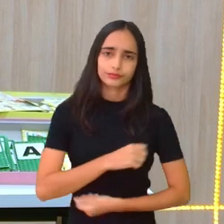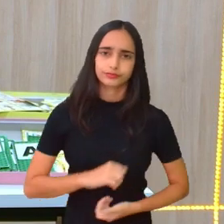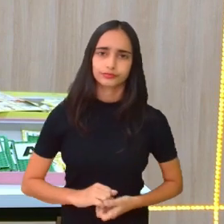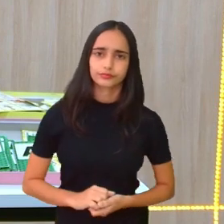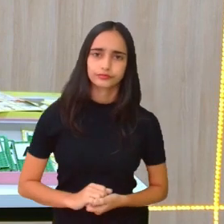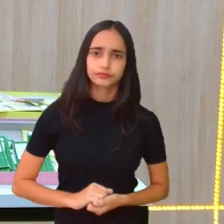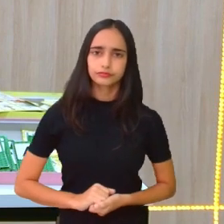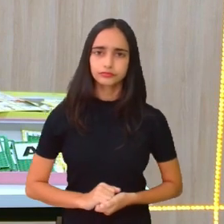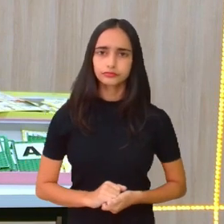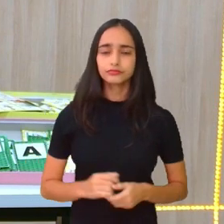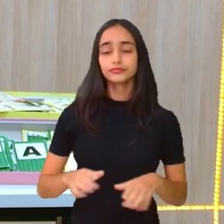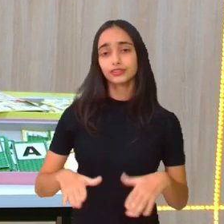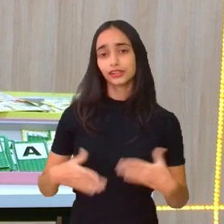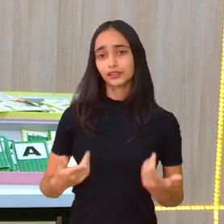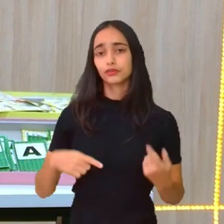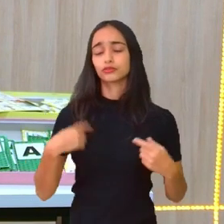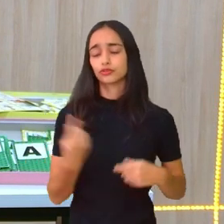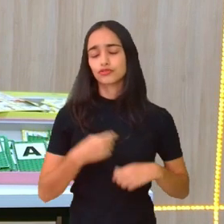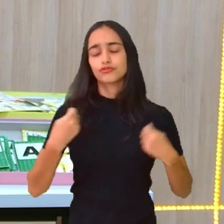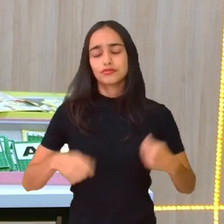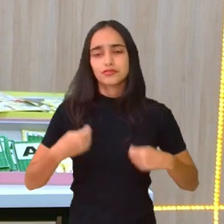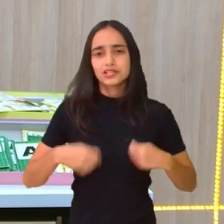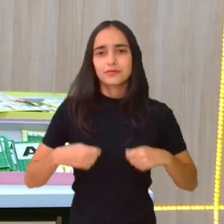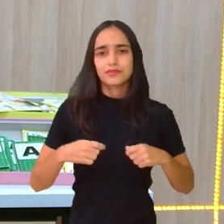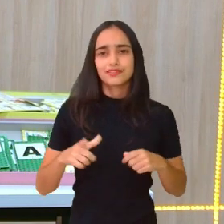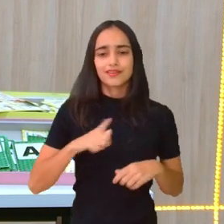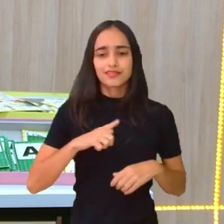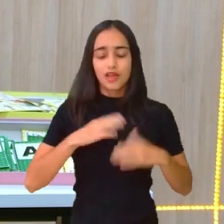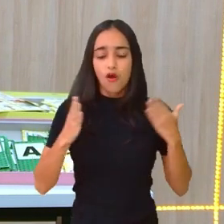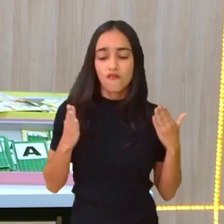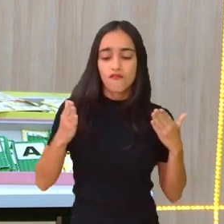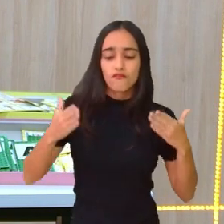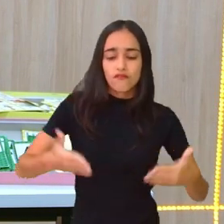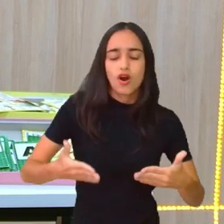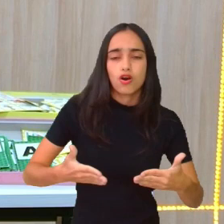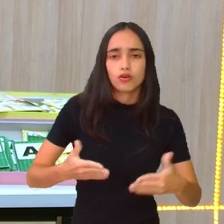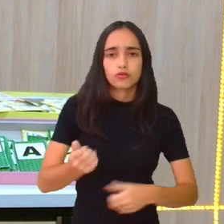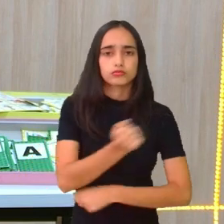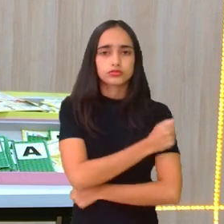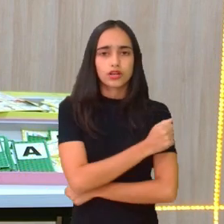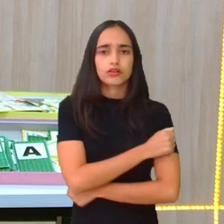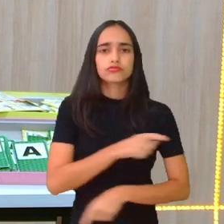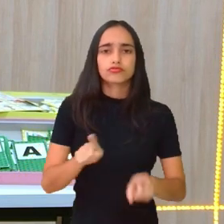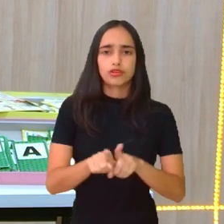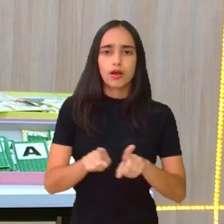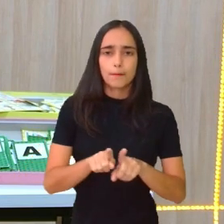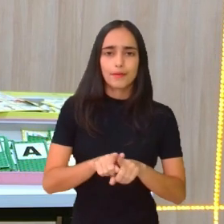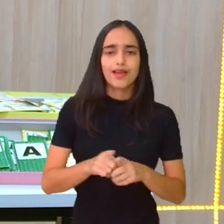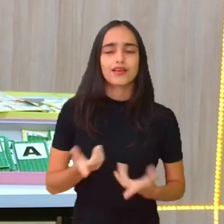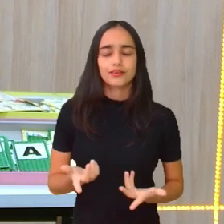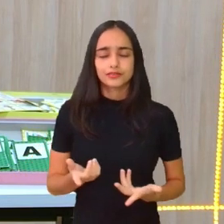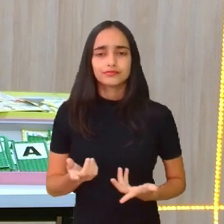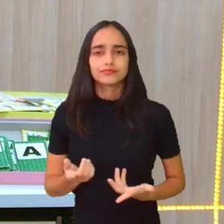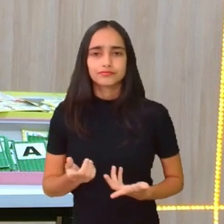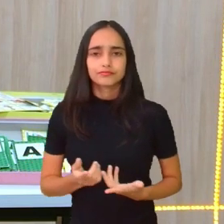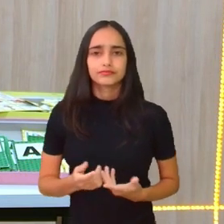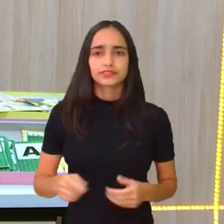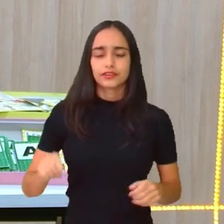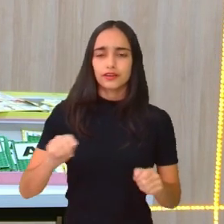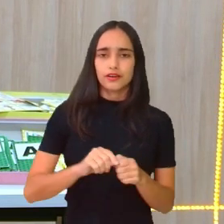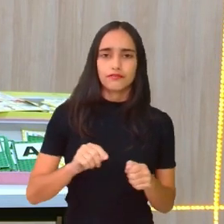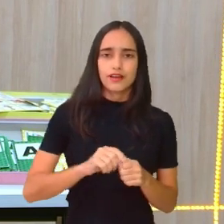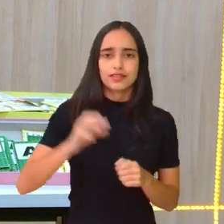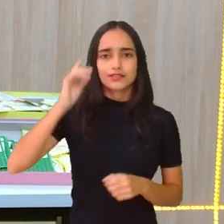integral para os transtornos de aprendizagem e aí a gente vai tentar, ao longo dos nossos encontros, fazer essas reflexões, sendo